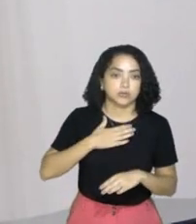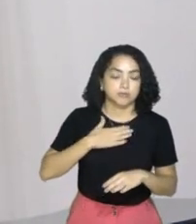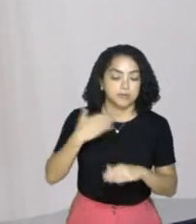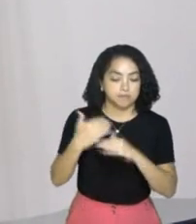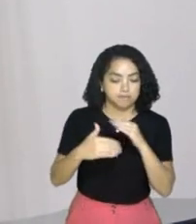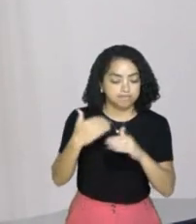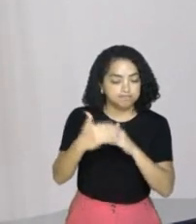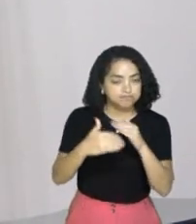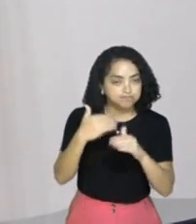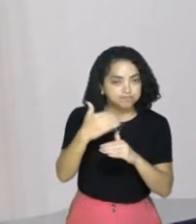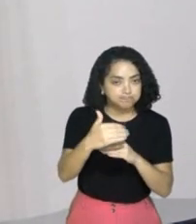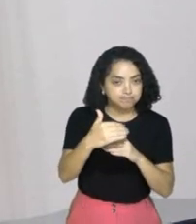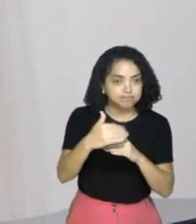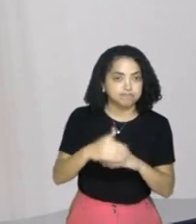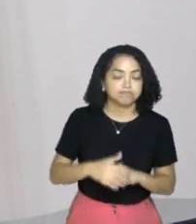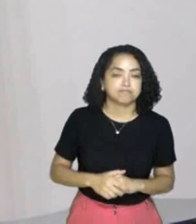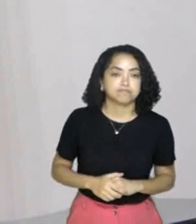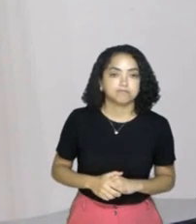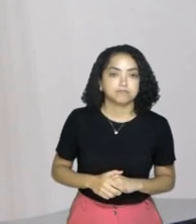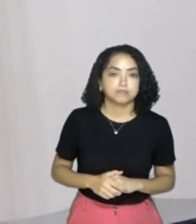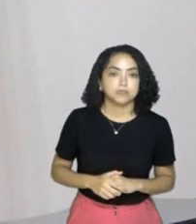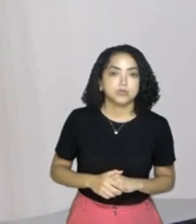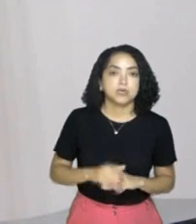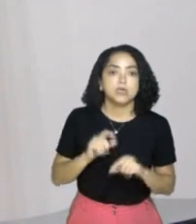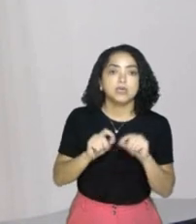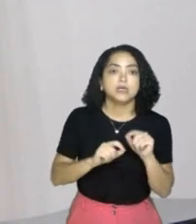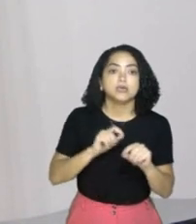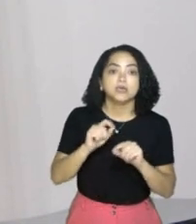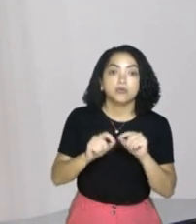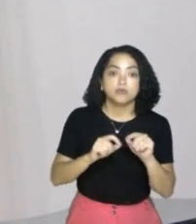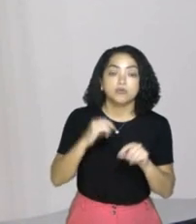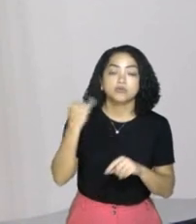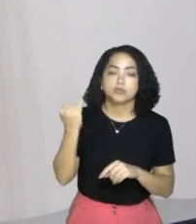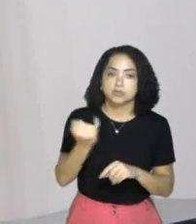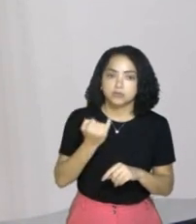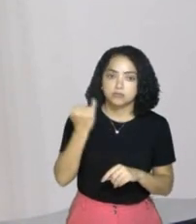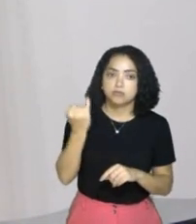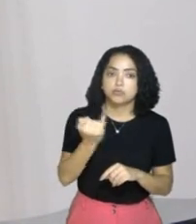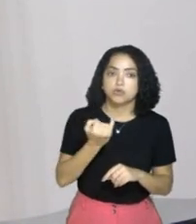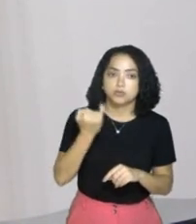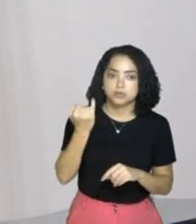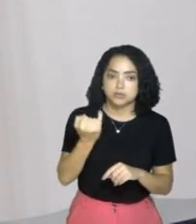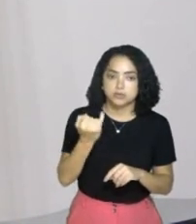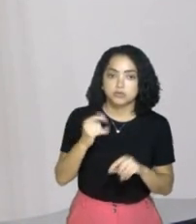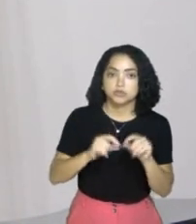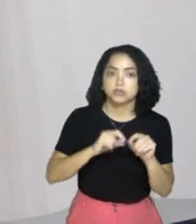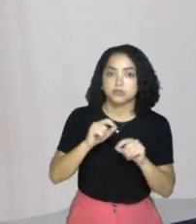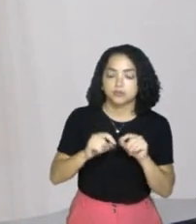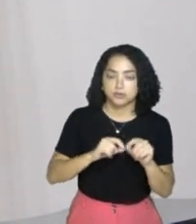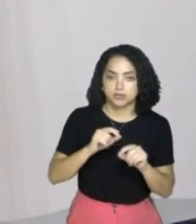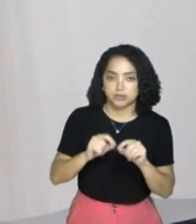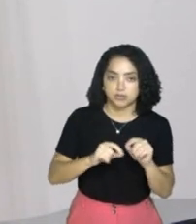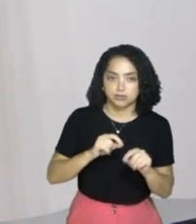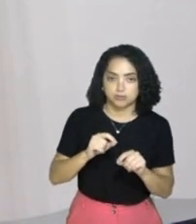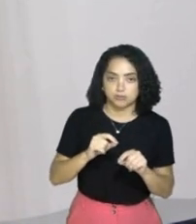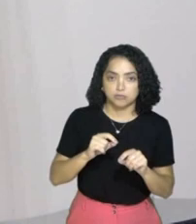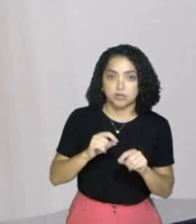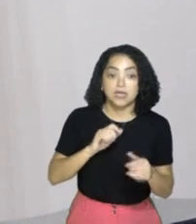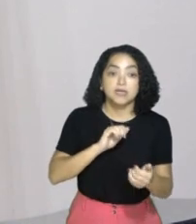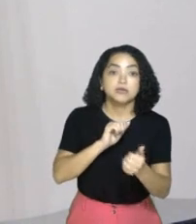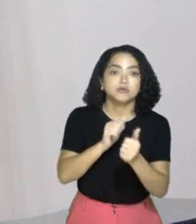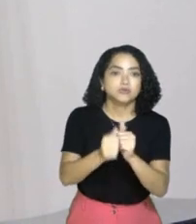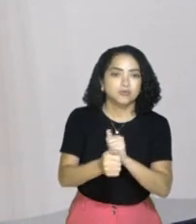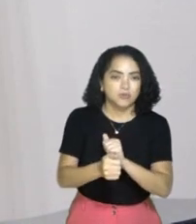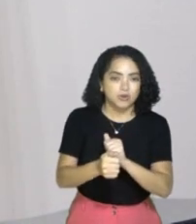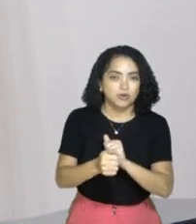casa e que vejo como muito importante também que trata sobre a o esporte na